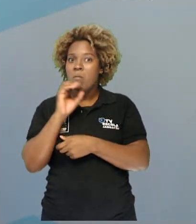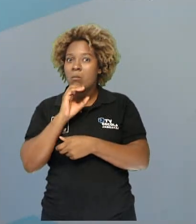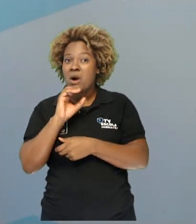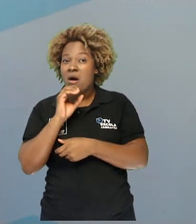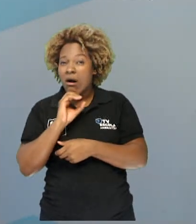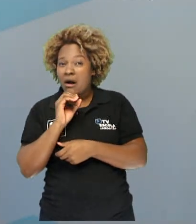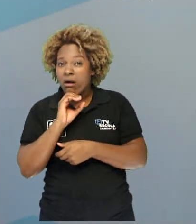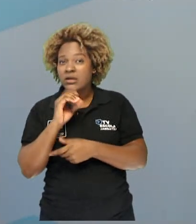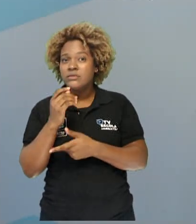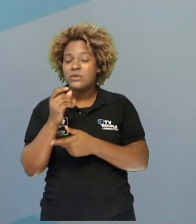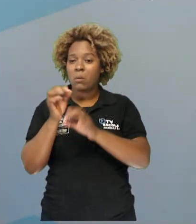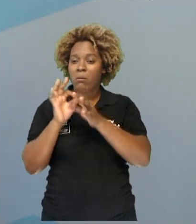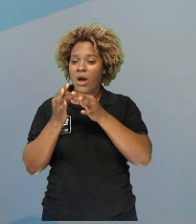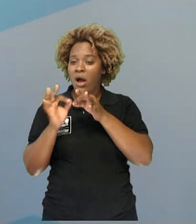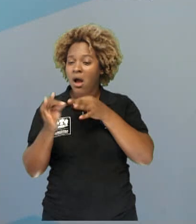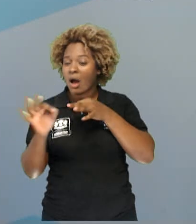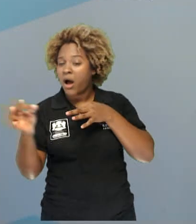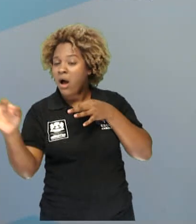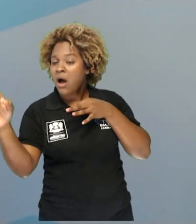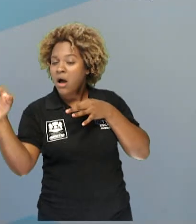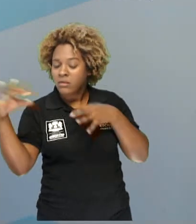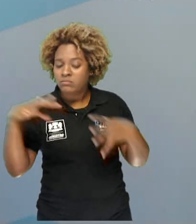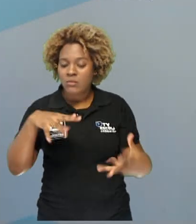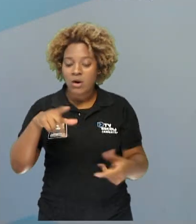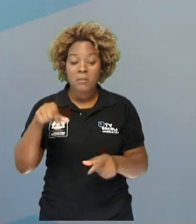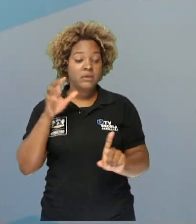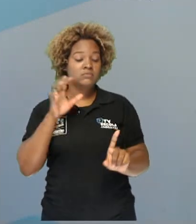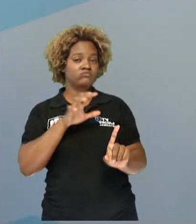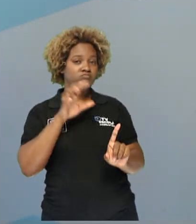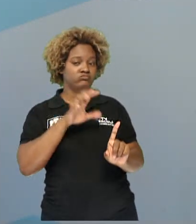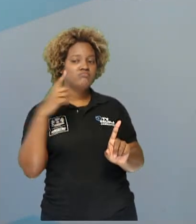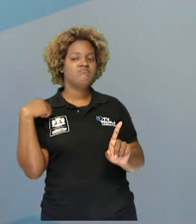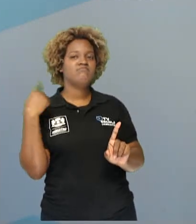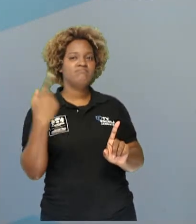da Terra, tem fortes influências sobre nós.